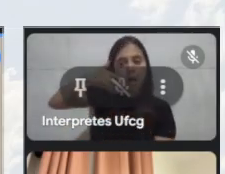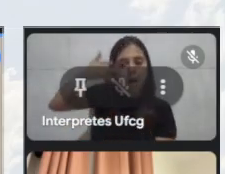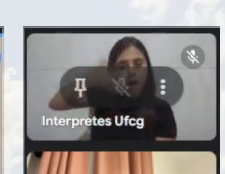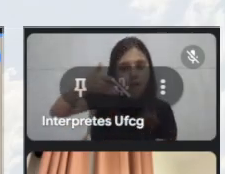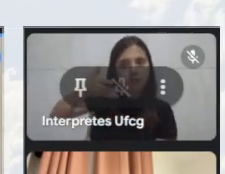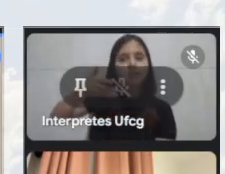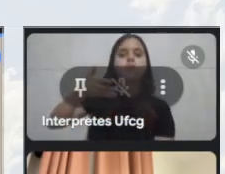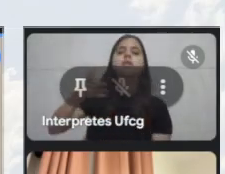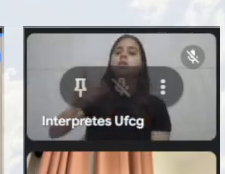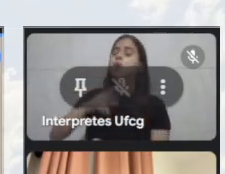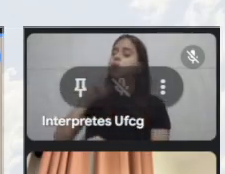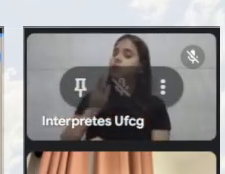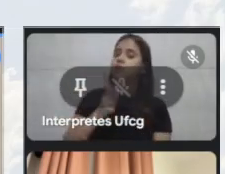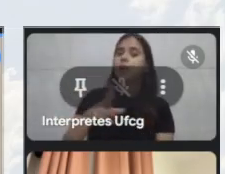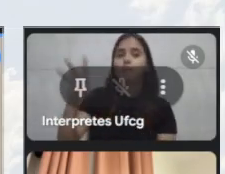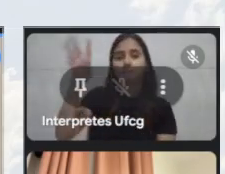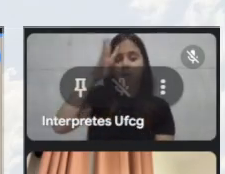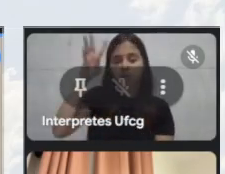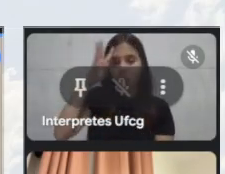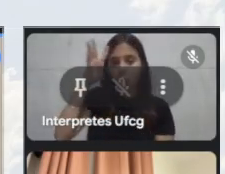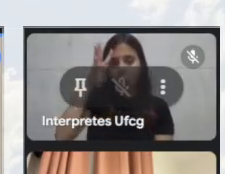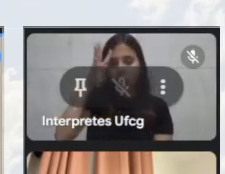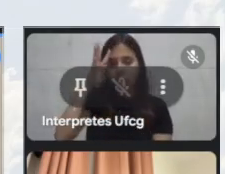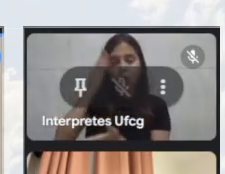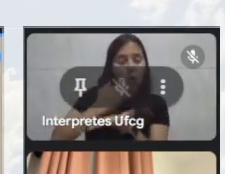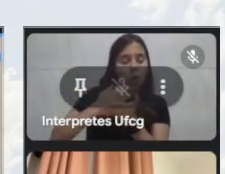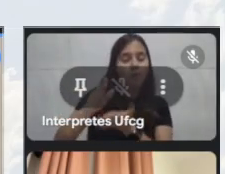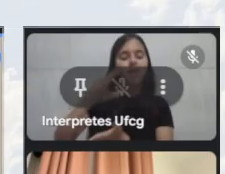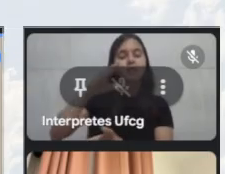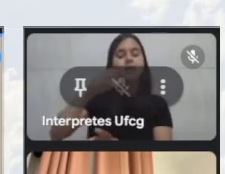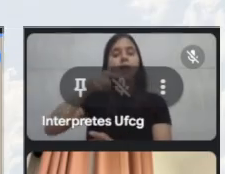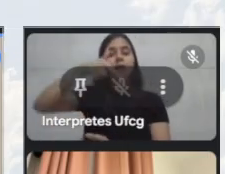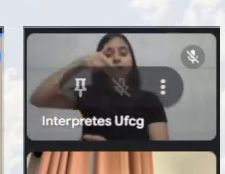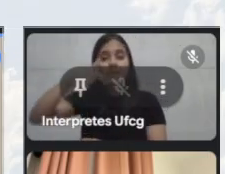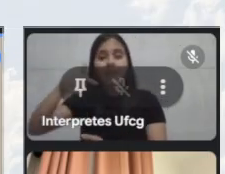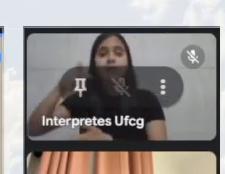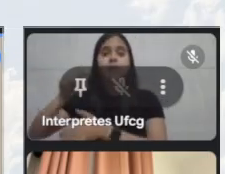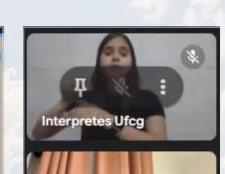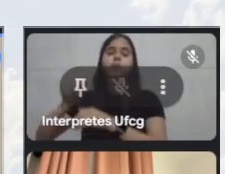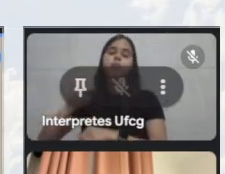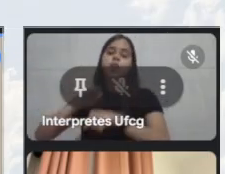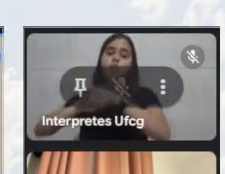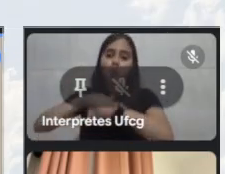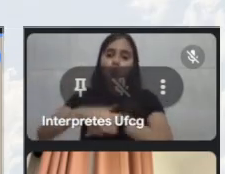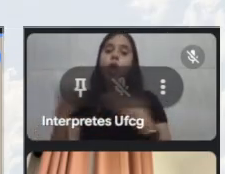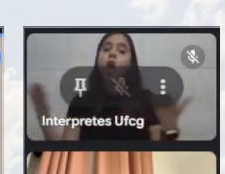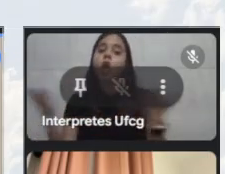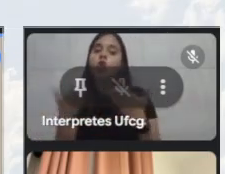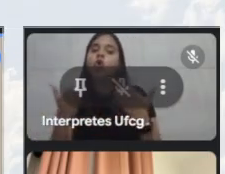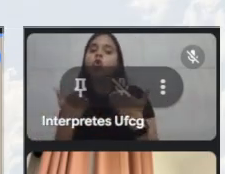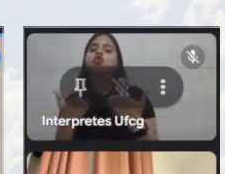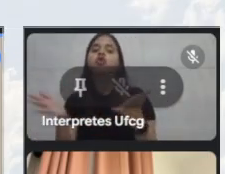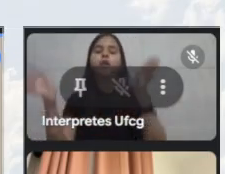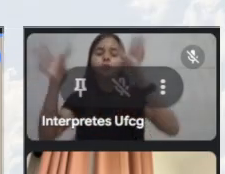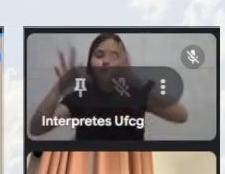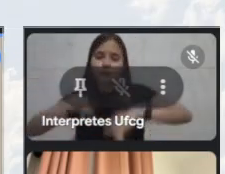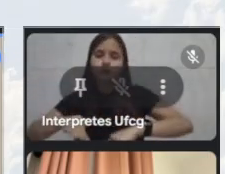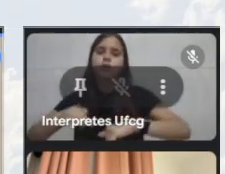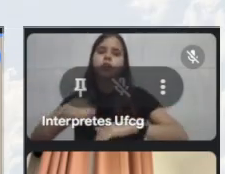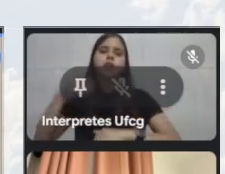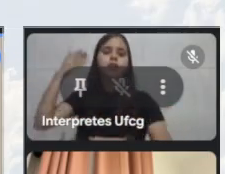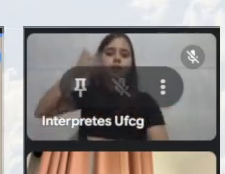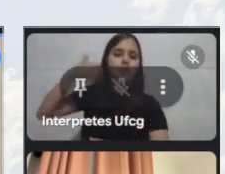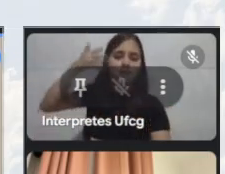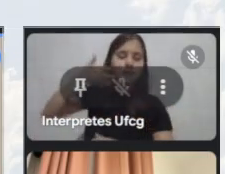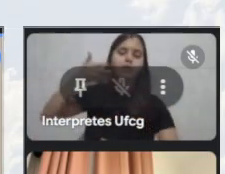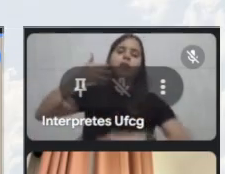ocorrem sempre nas quartas, às 19 horas. E hoje, para fechar o ciclo de